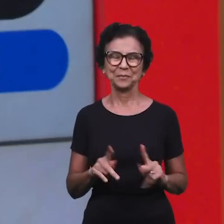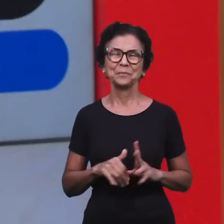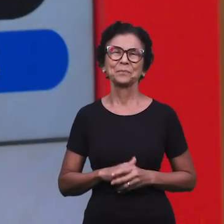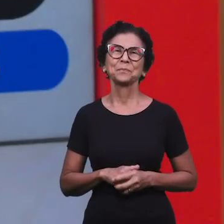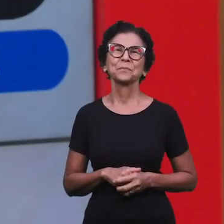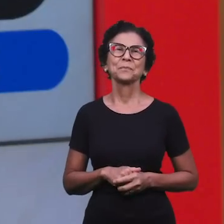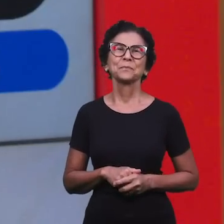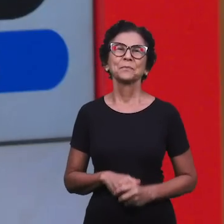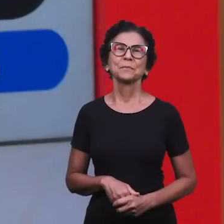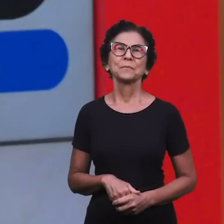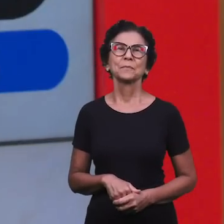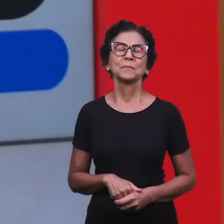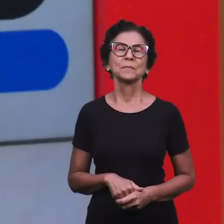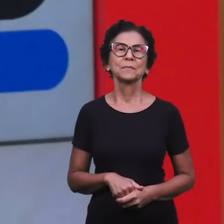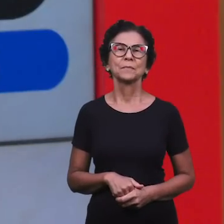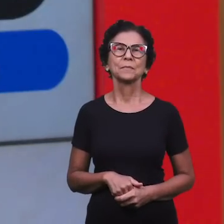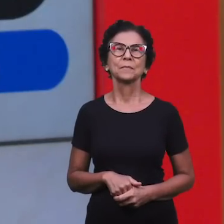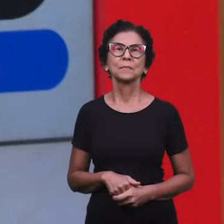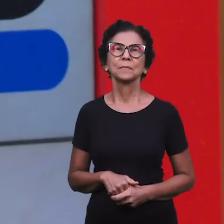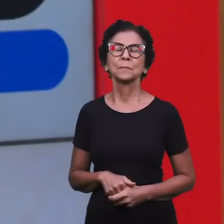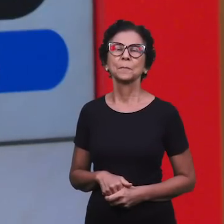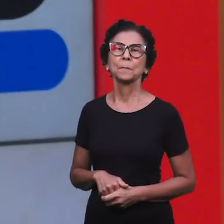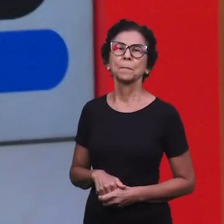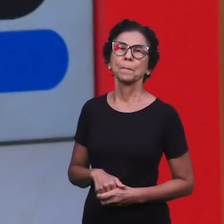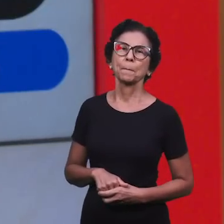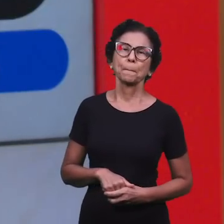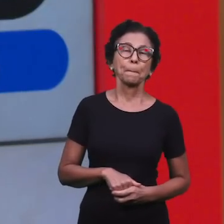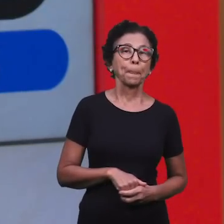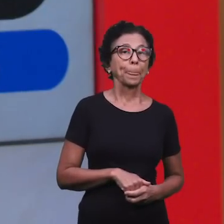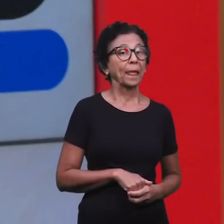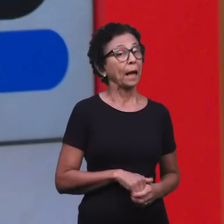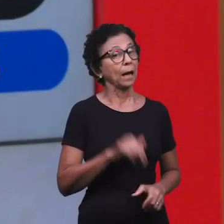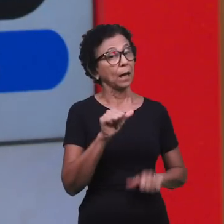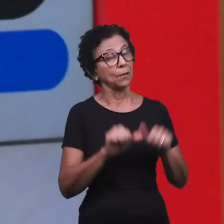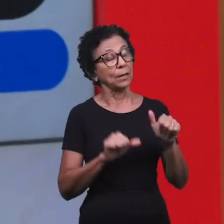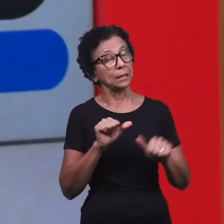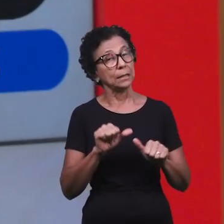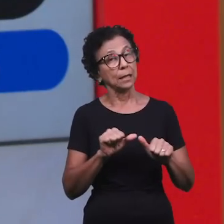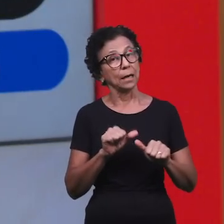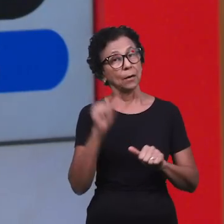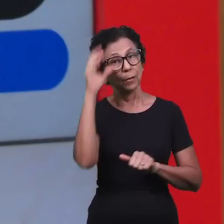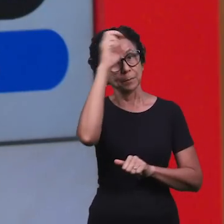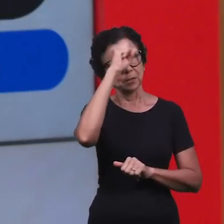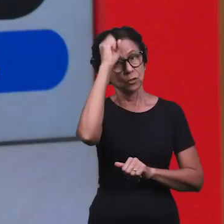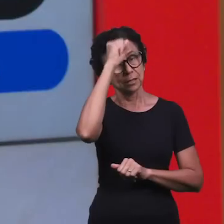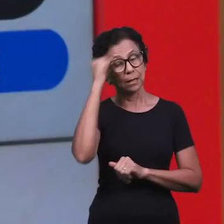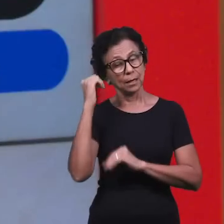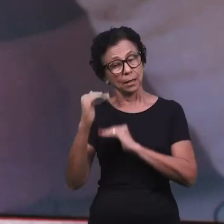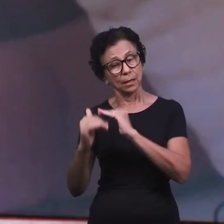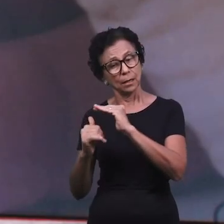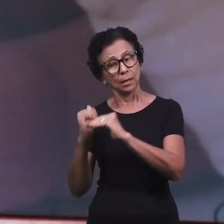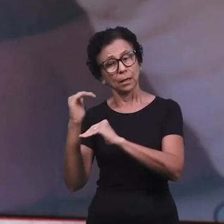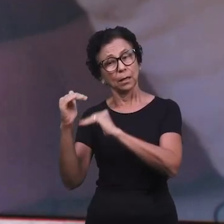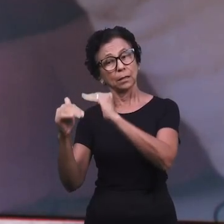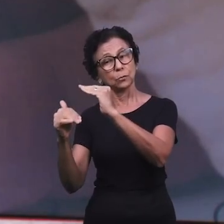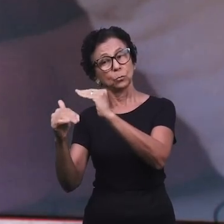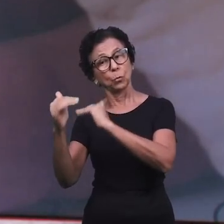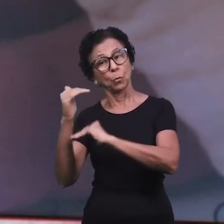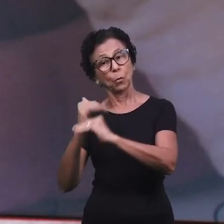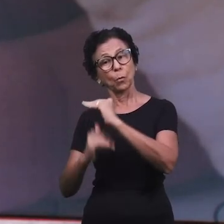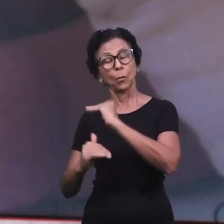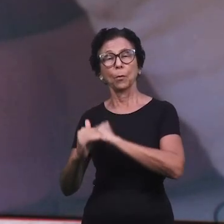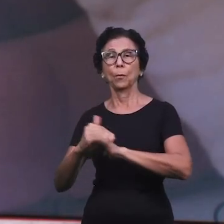bom? E olha, monitoramento do progresso, a gente está sempre falando sobre isso. Não adianta